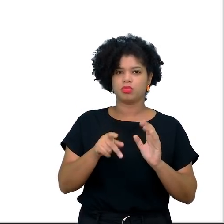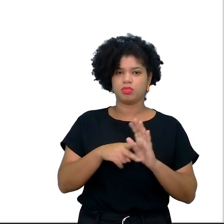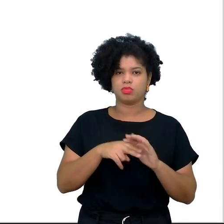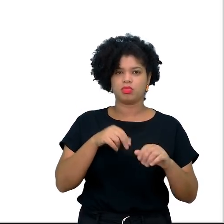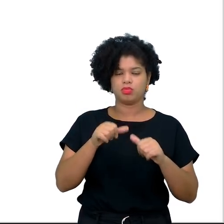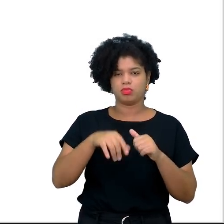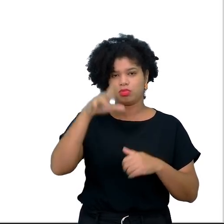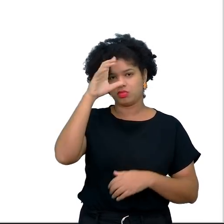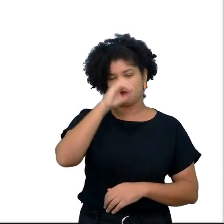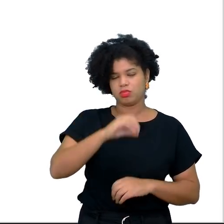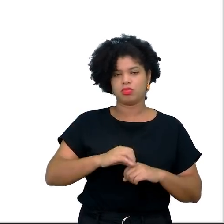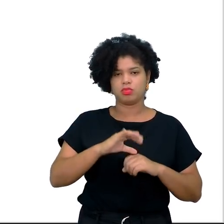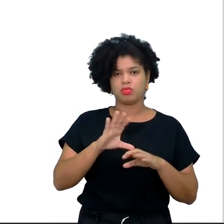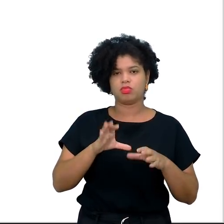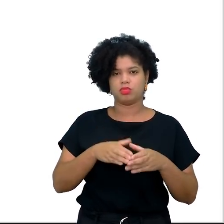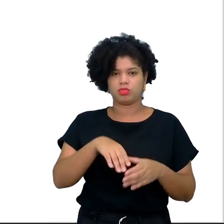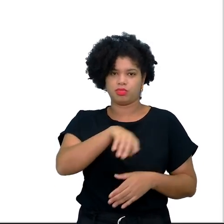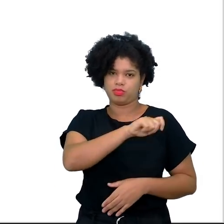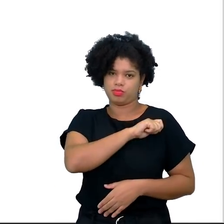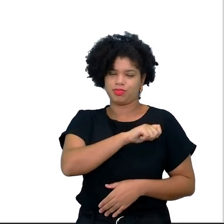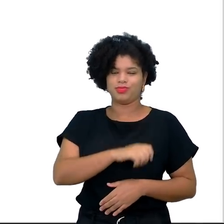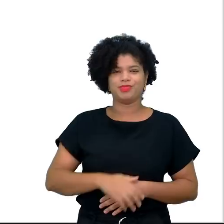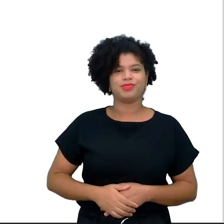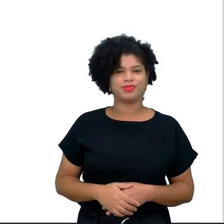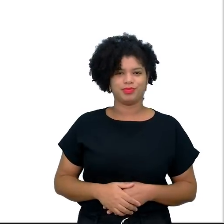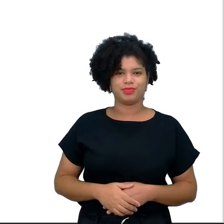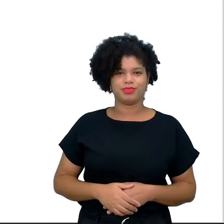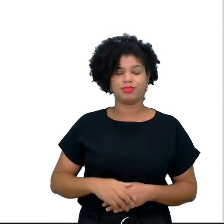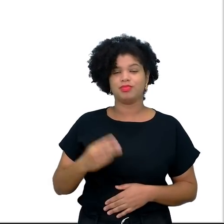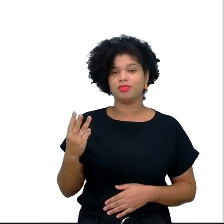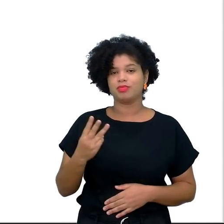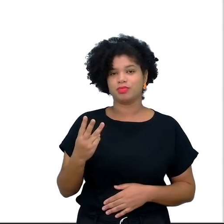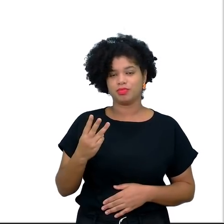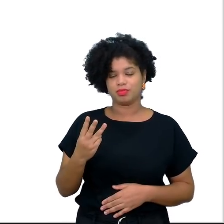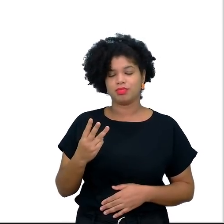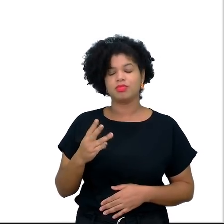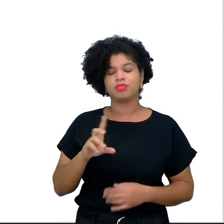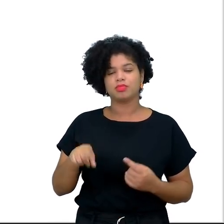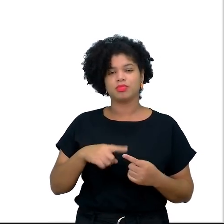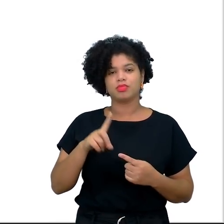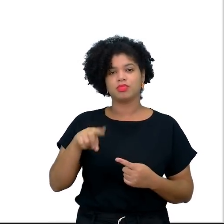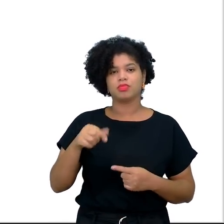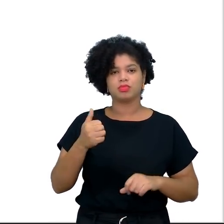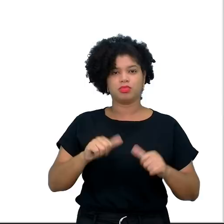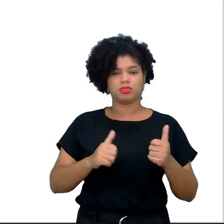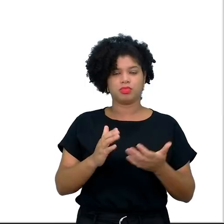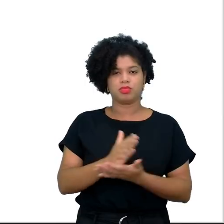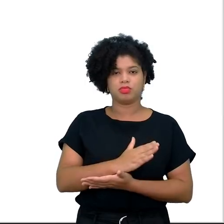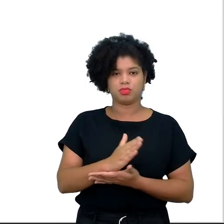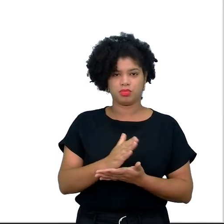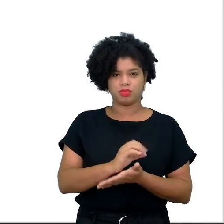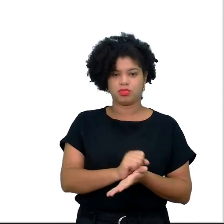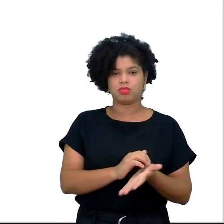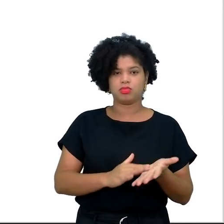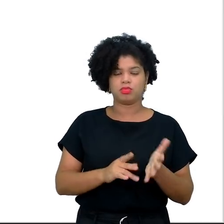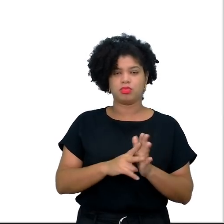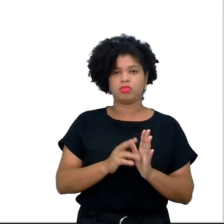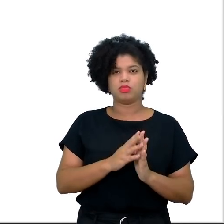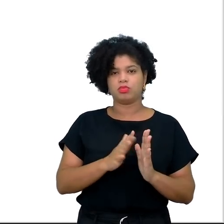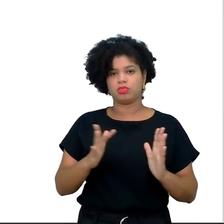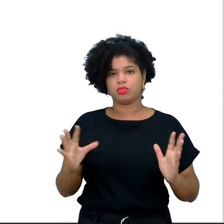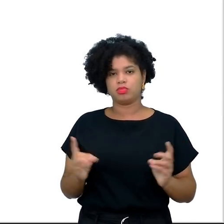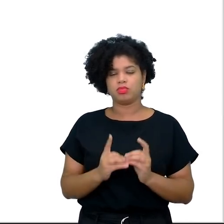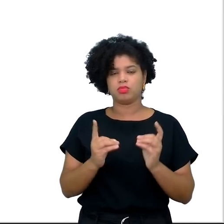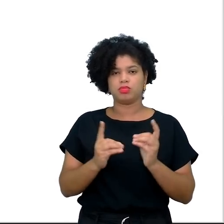nas aprendizagens dos estudantes. O terceiro objetivo será analisar algumas atividades da sequência didática 3,